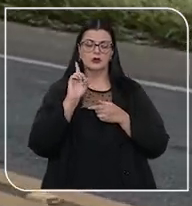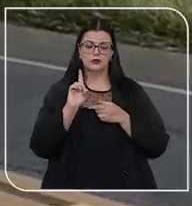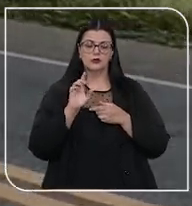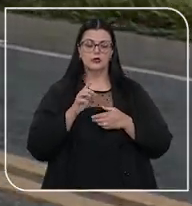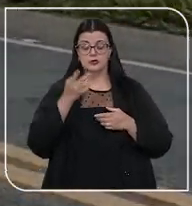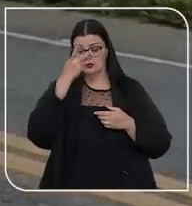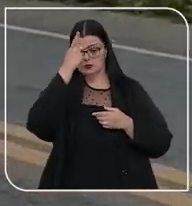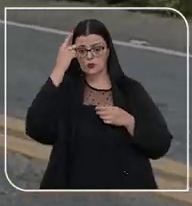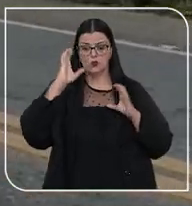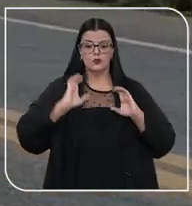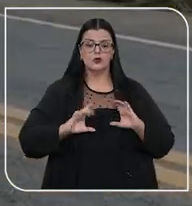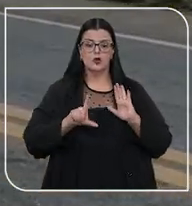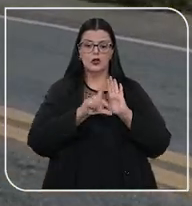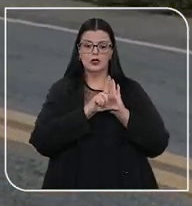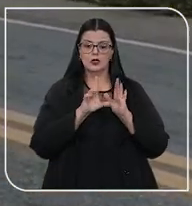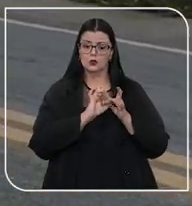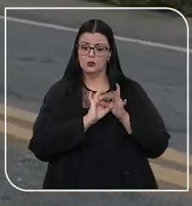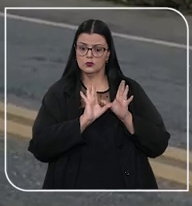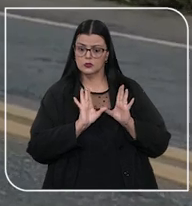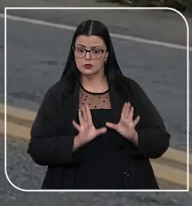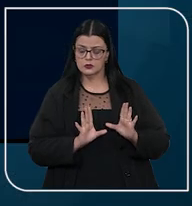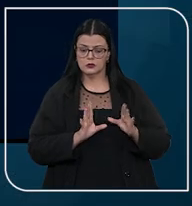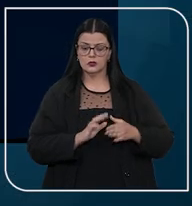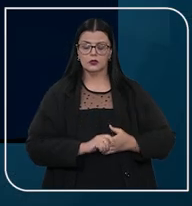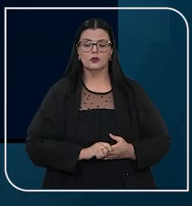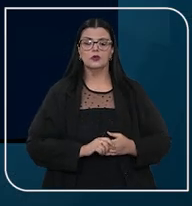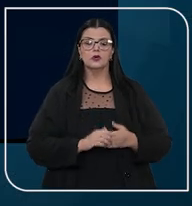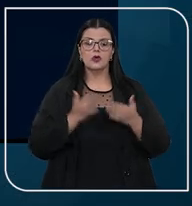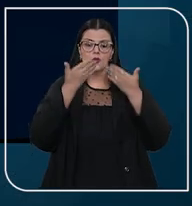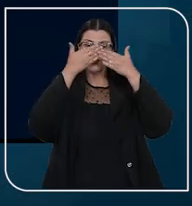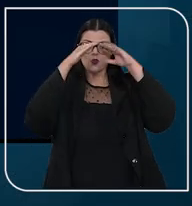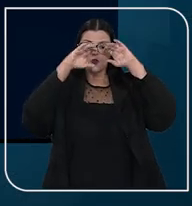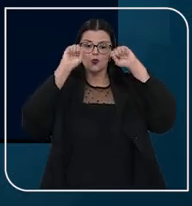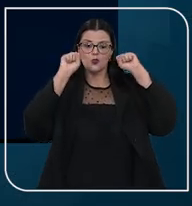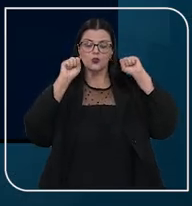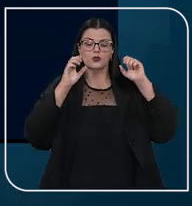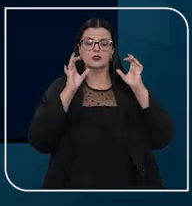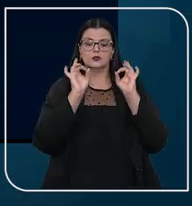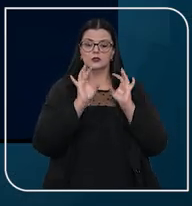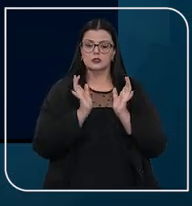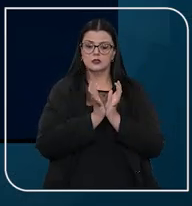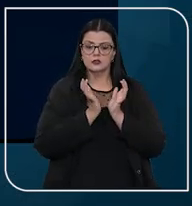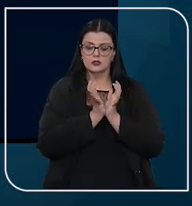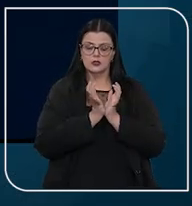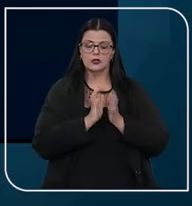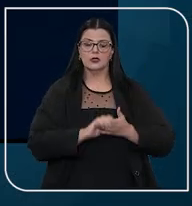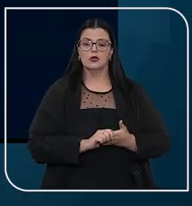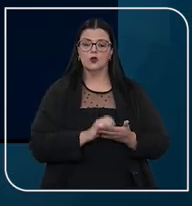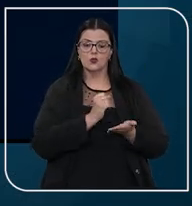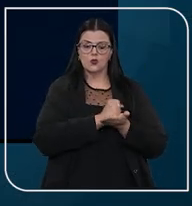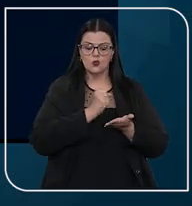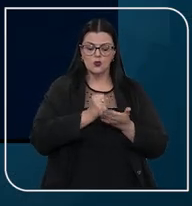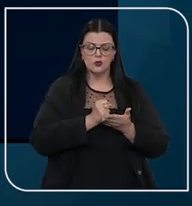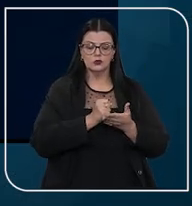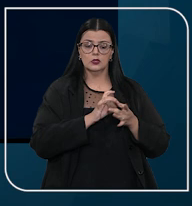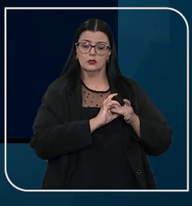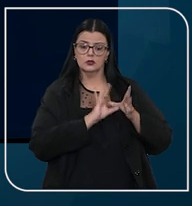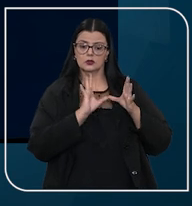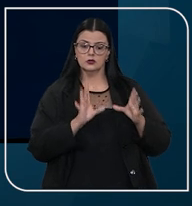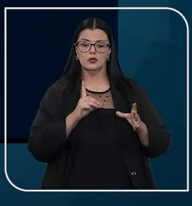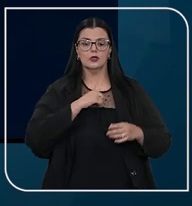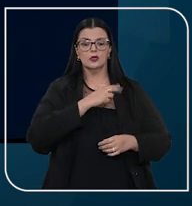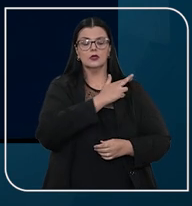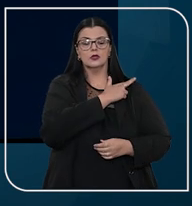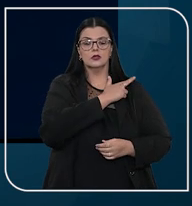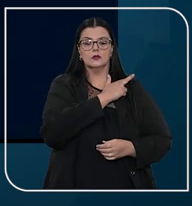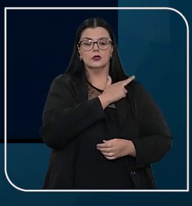do Consumidor e da Lei das Concessões. Segundo a Corte Especial, tanto a lei quanto os contratos de concessão